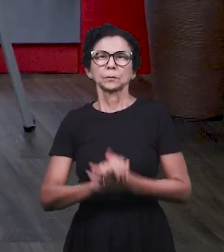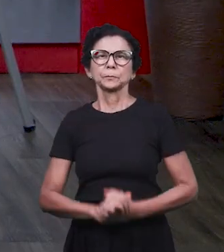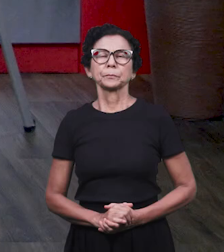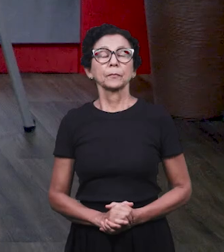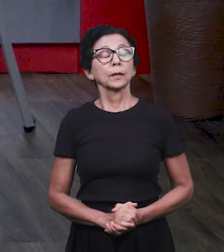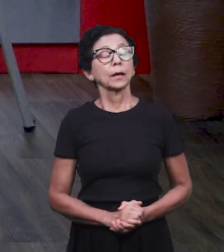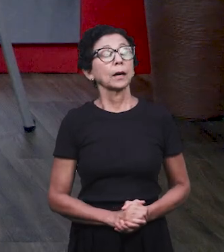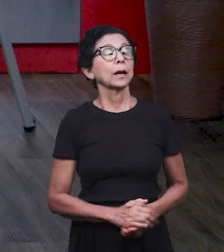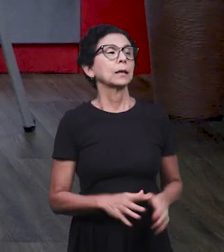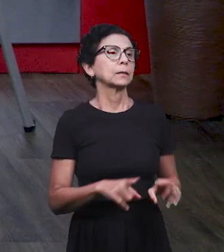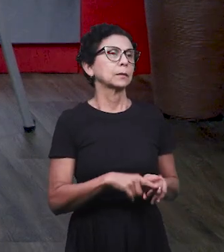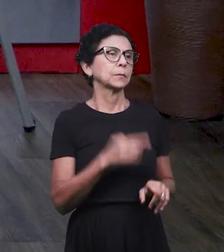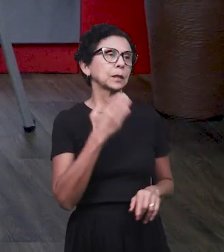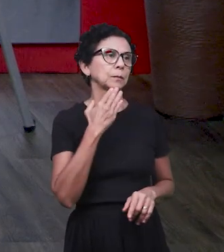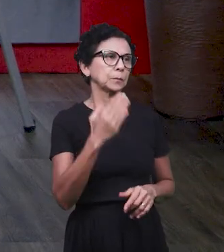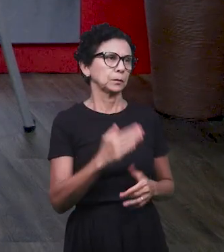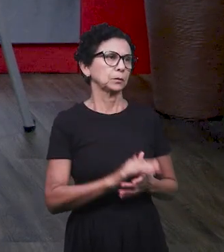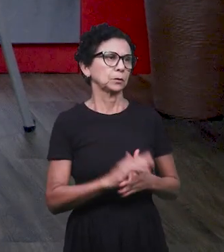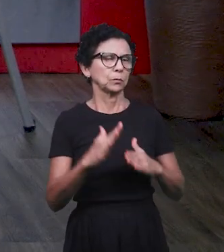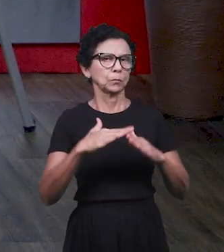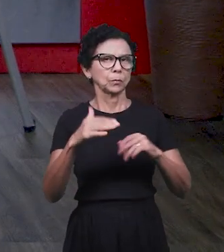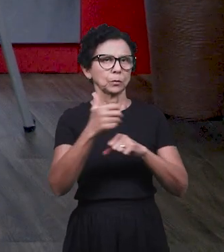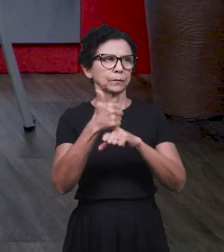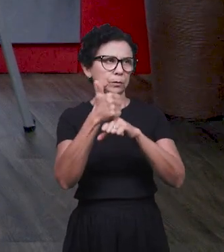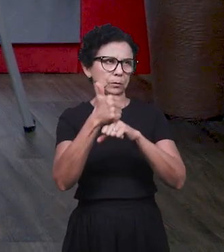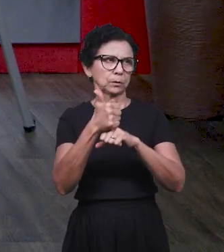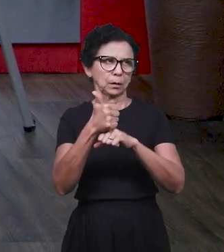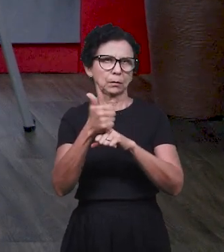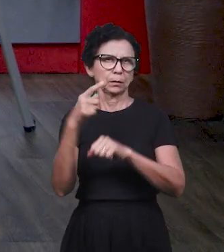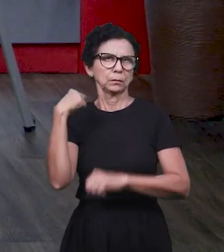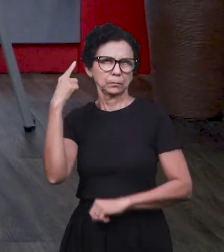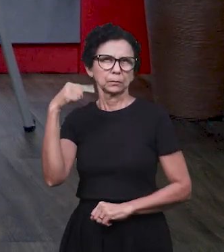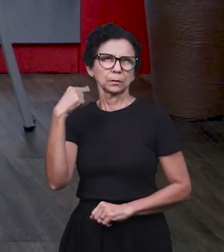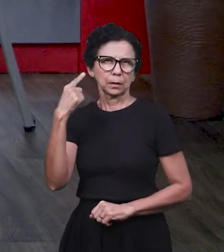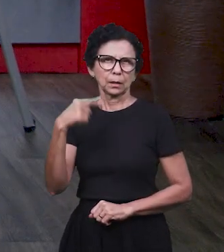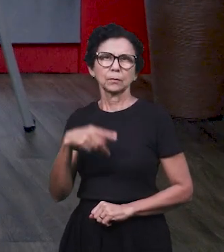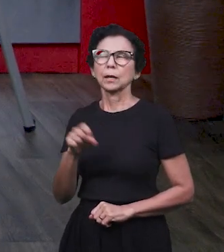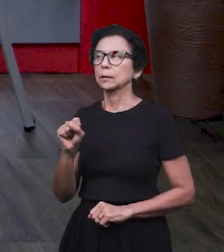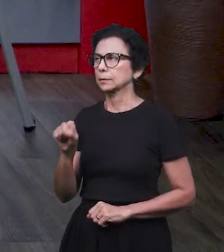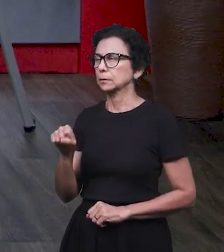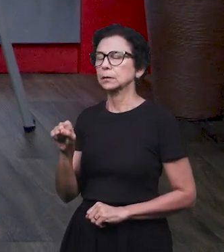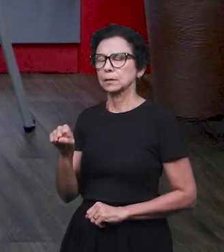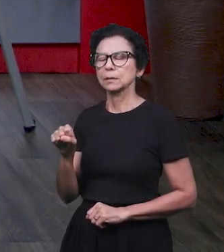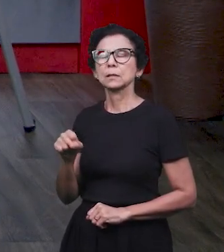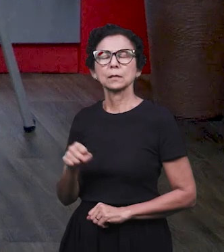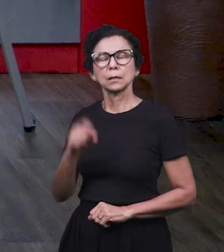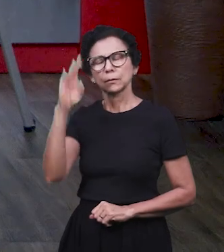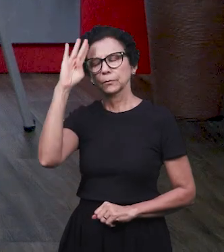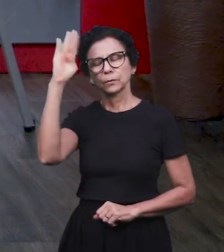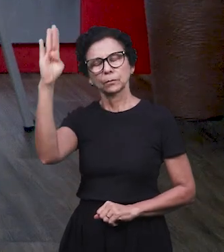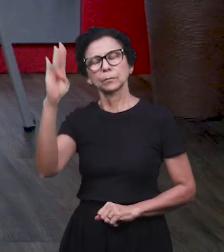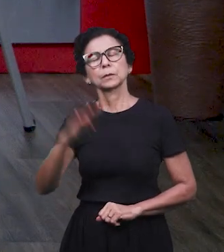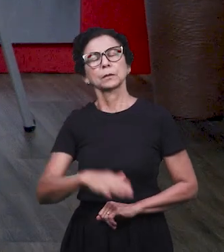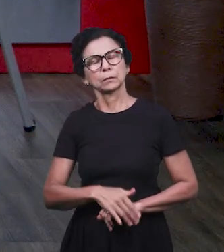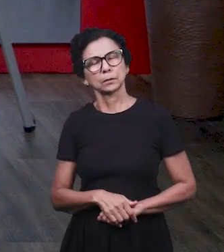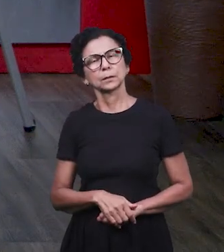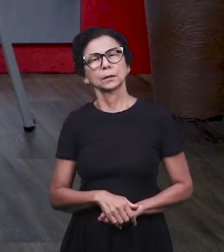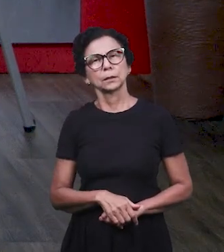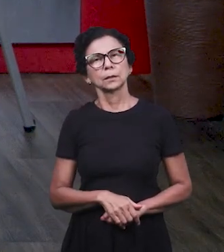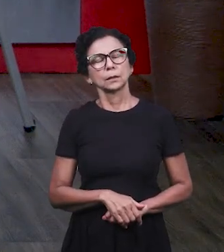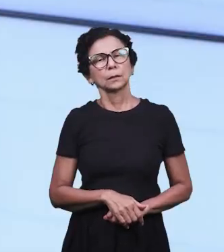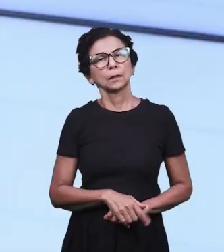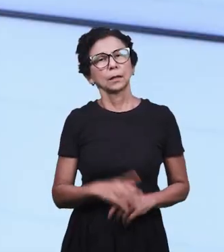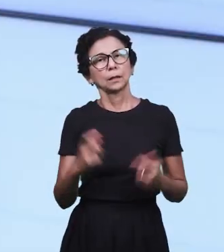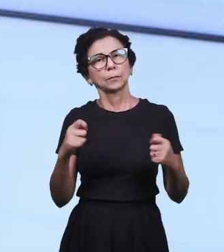advogado, né, antes de dar início ao procedimento. Sim, né? Sim. Isso é fundamental, né, que você tenha,